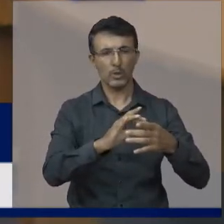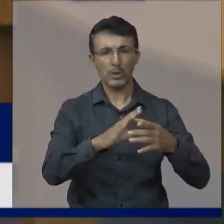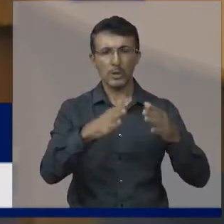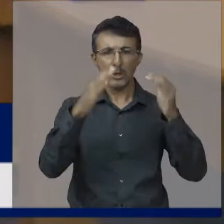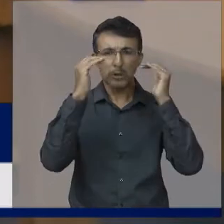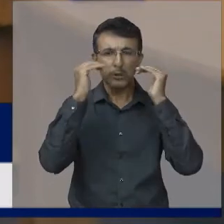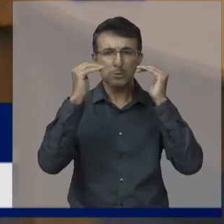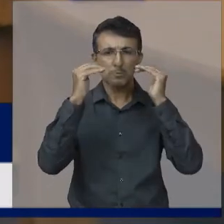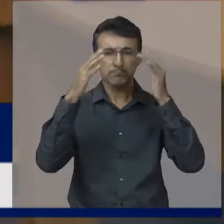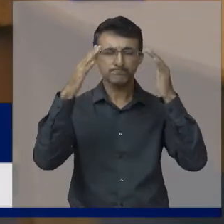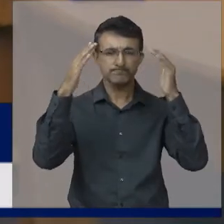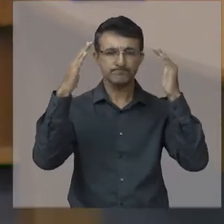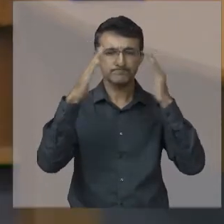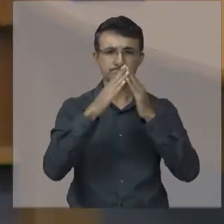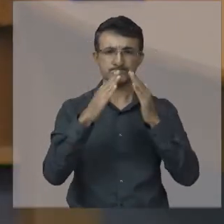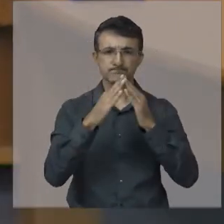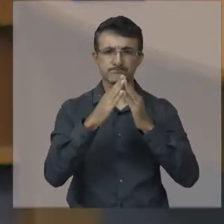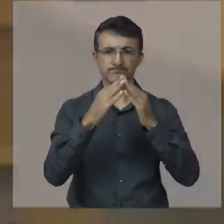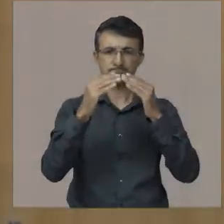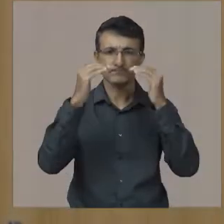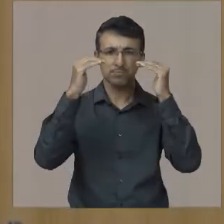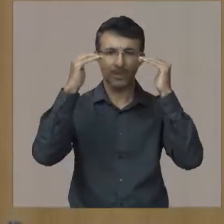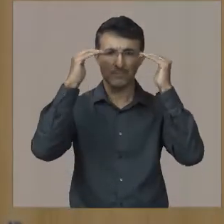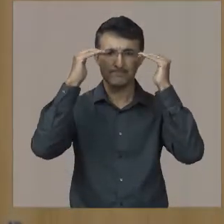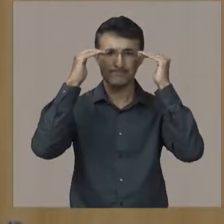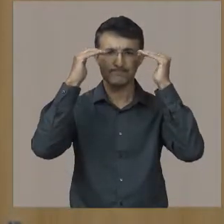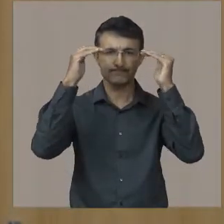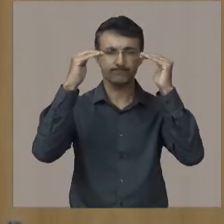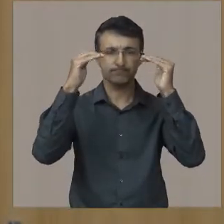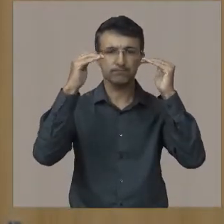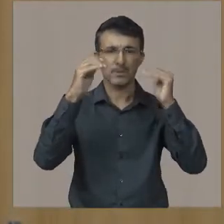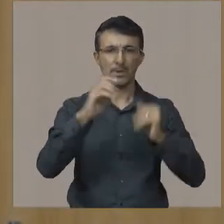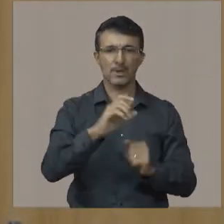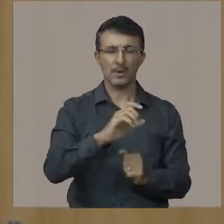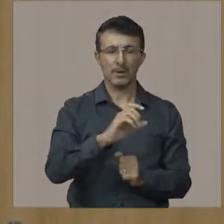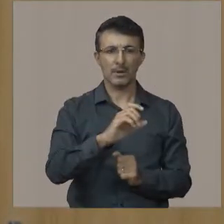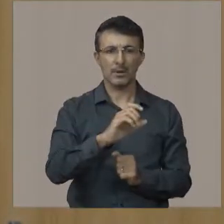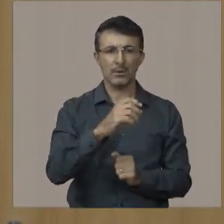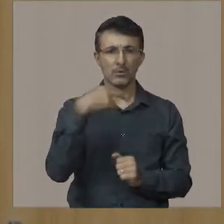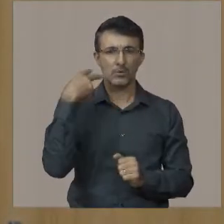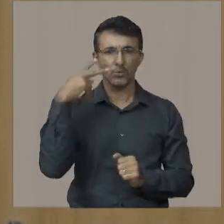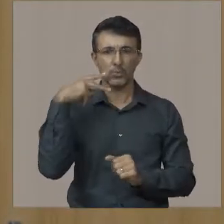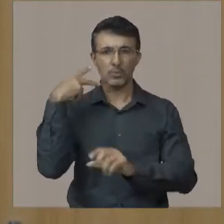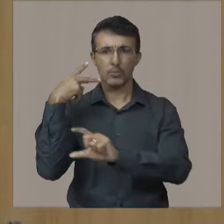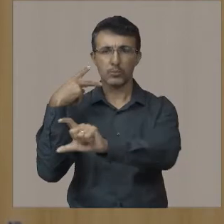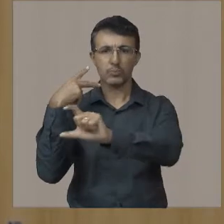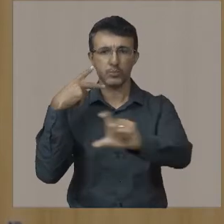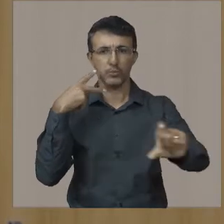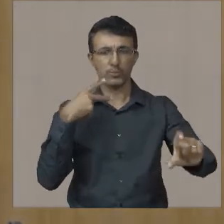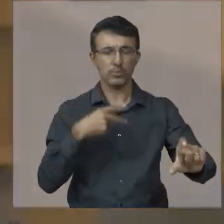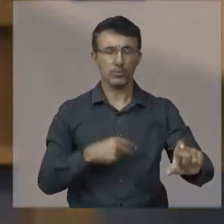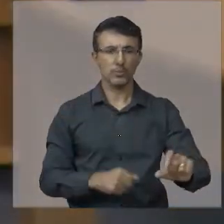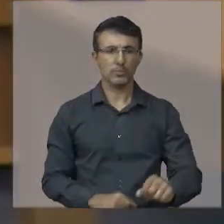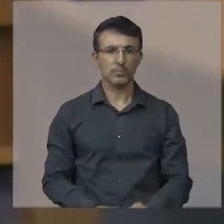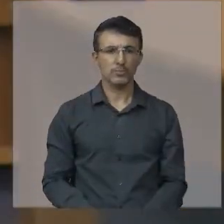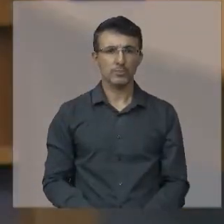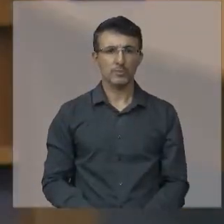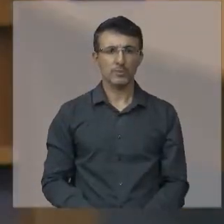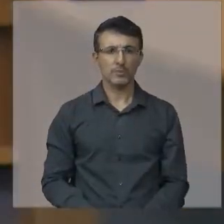os parlamentares, pode ter certeza que é dessa forma que eu vou, então,